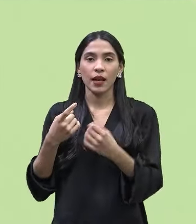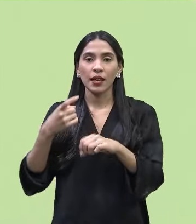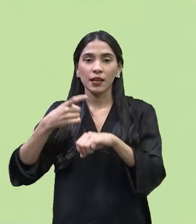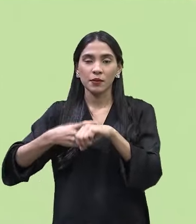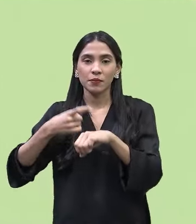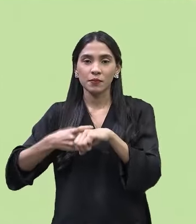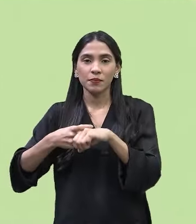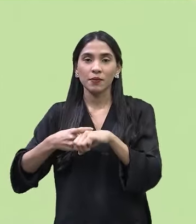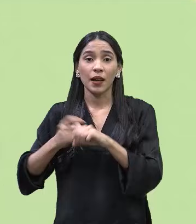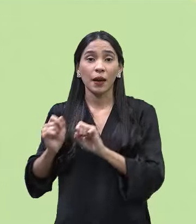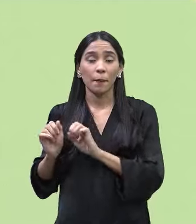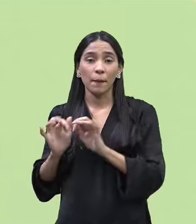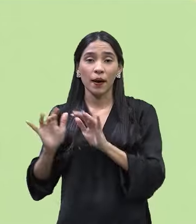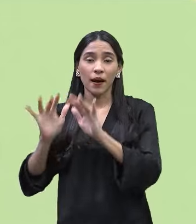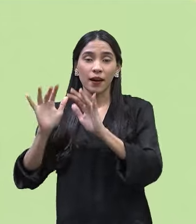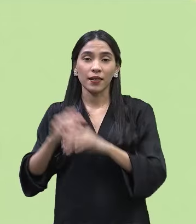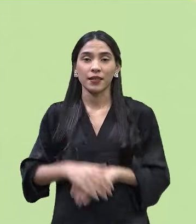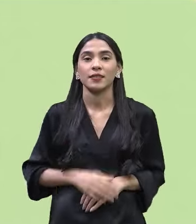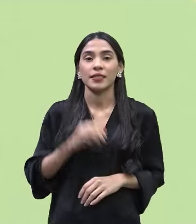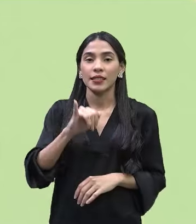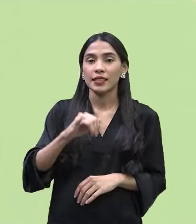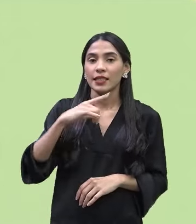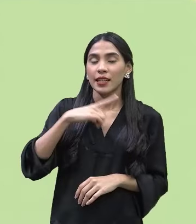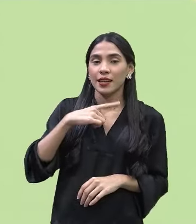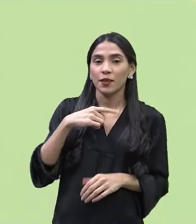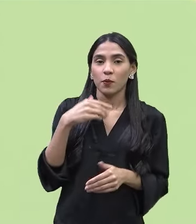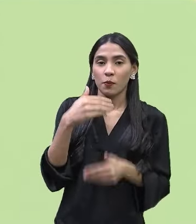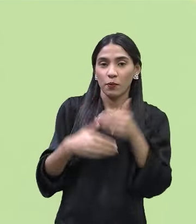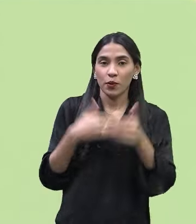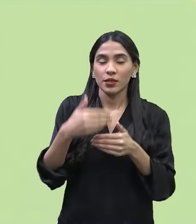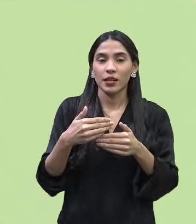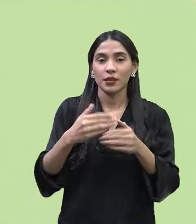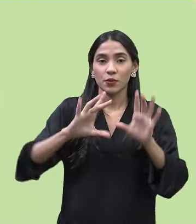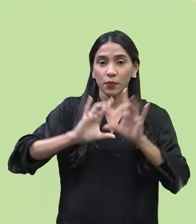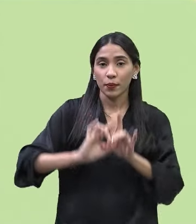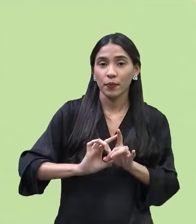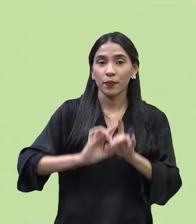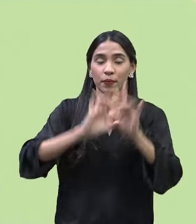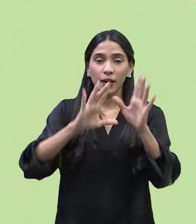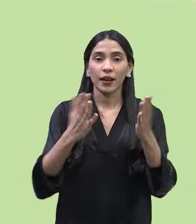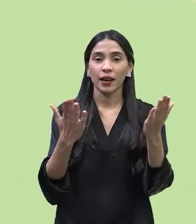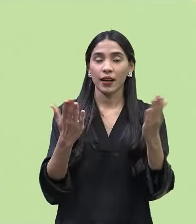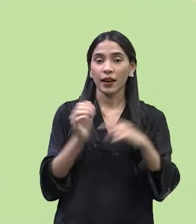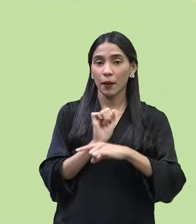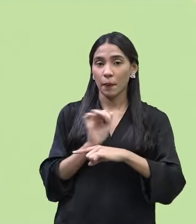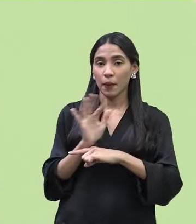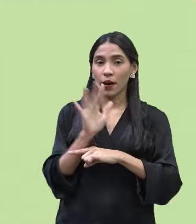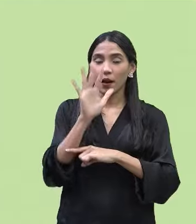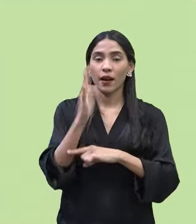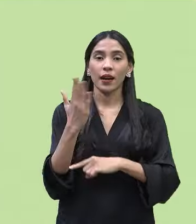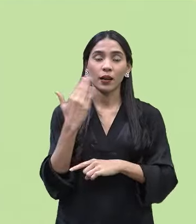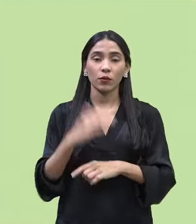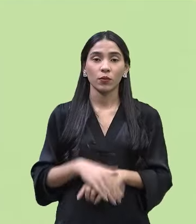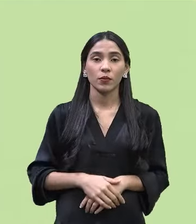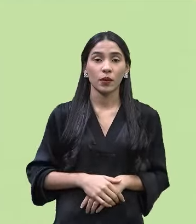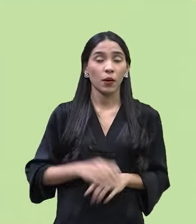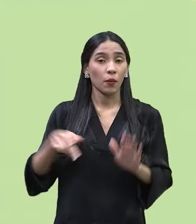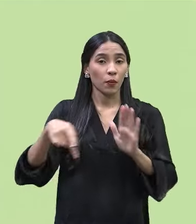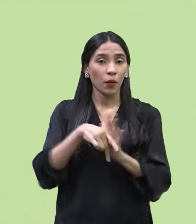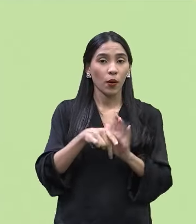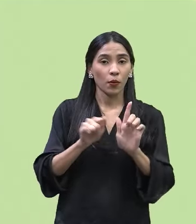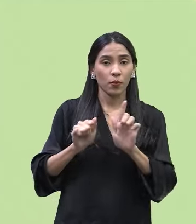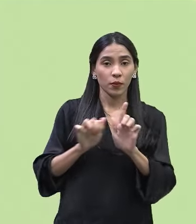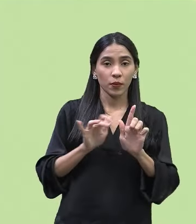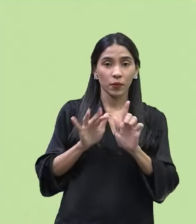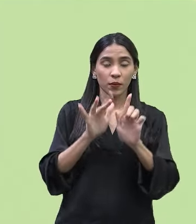gasoso, é que quando eu tenho um processo de liberação de calor, ele está saindo do gás, tá? Indo